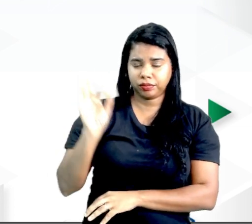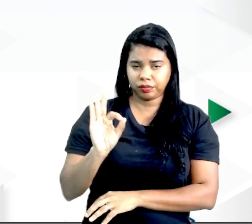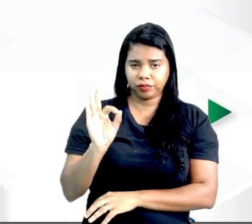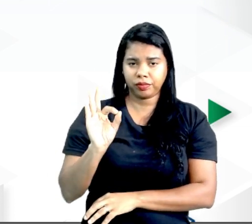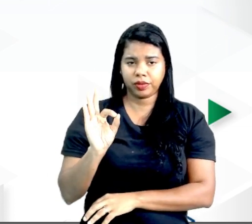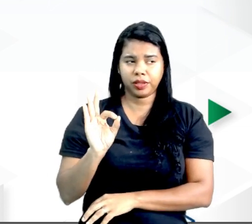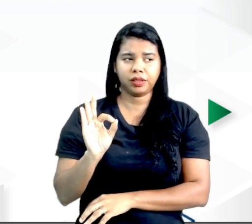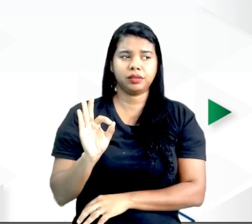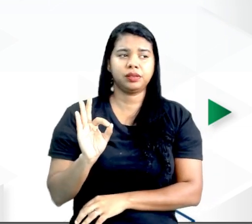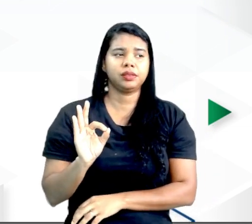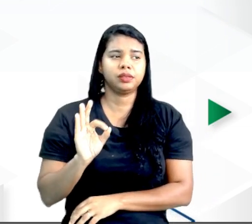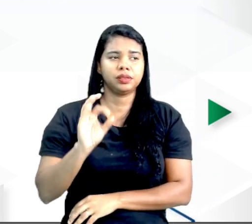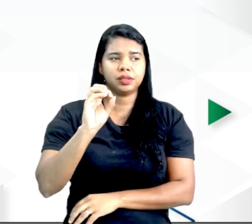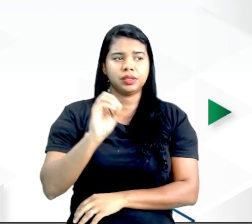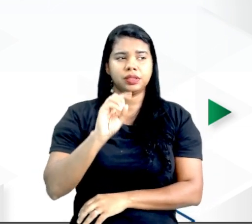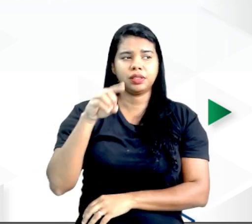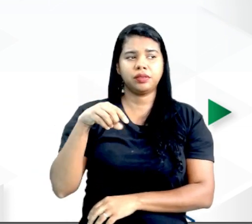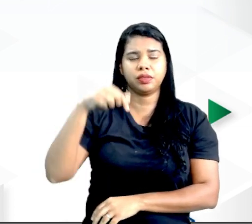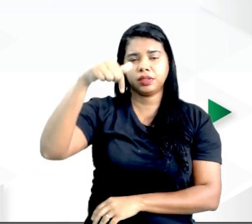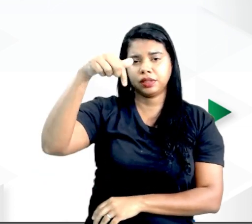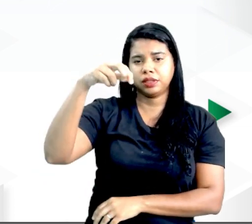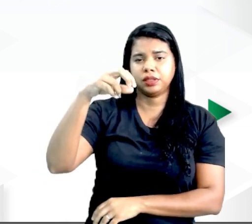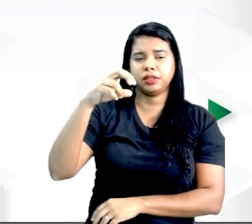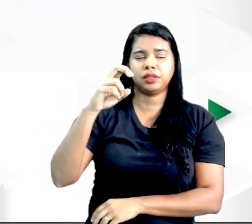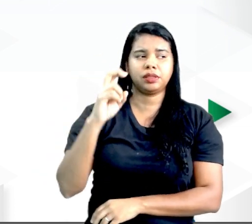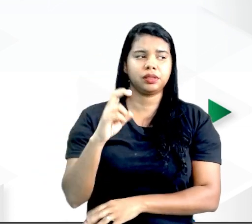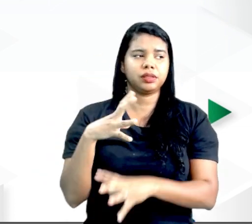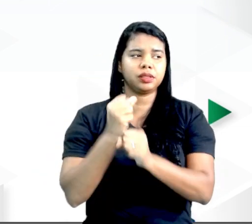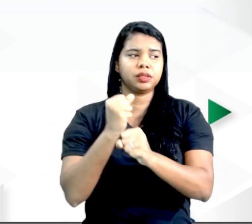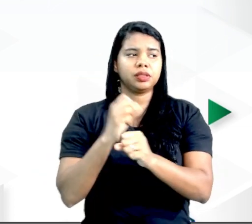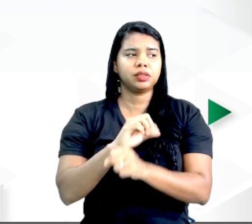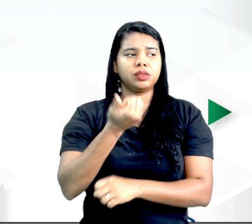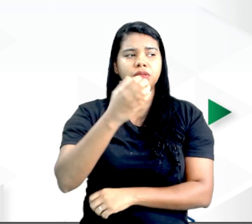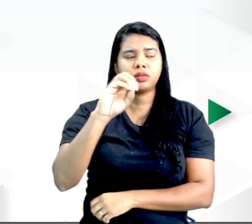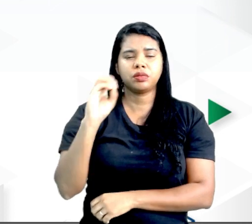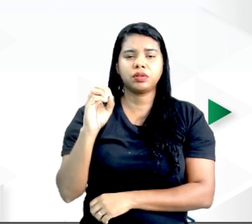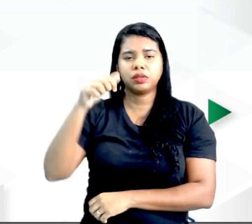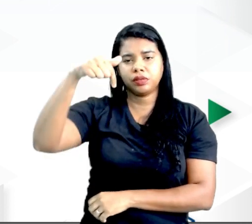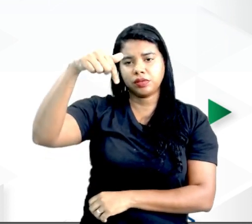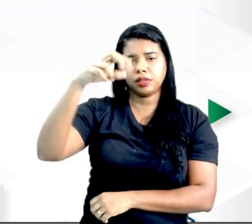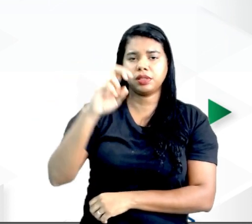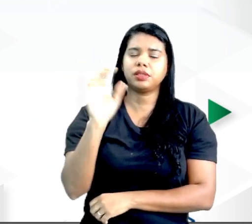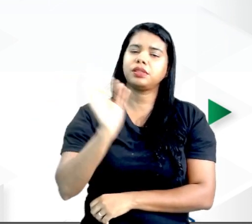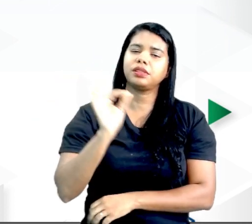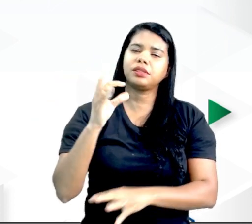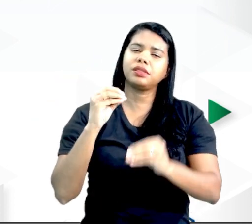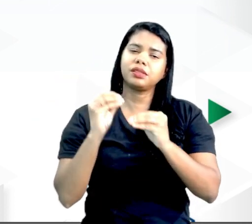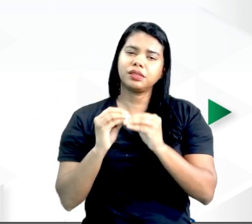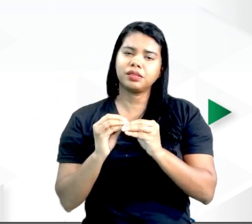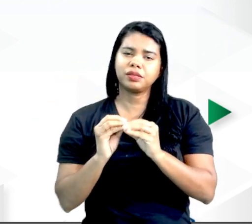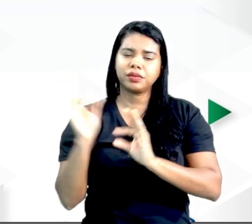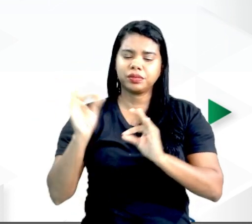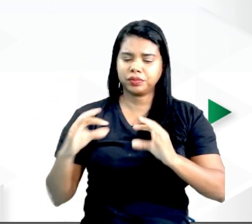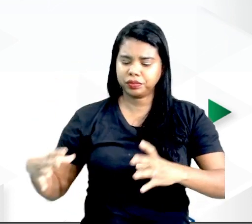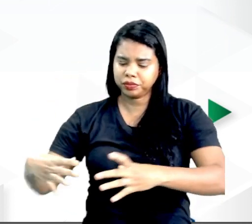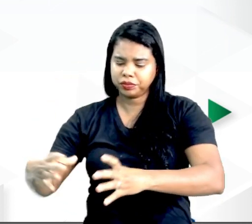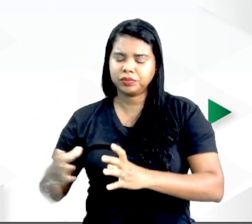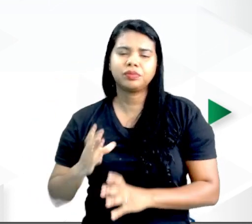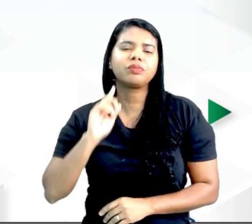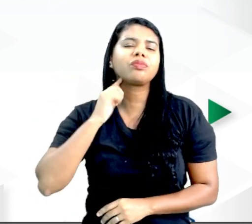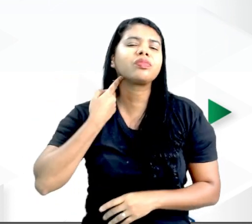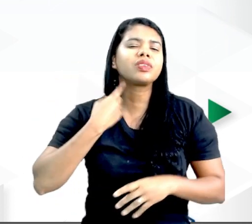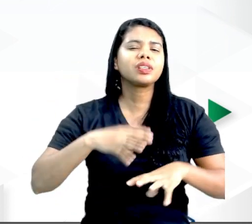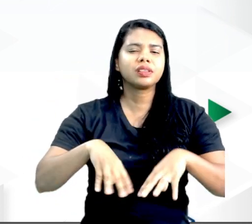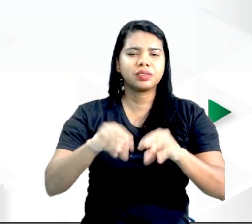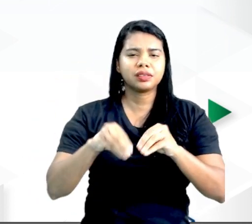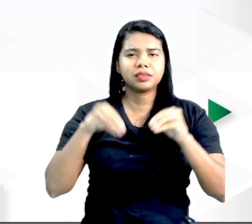taxa é 0,75, multiplico por 100 e eu tenho 75%. Pronto. A coleta do lixo plástico